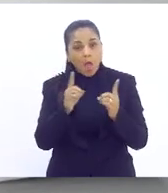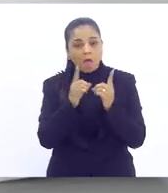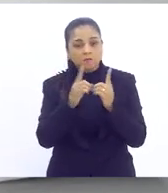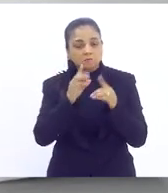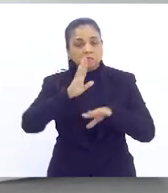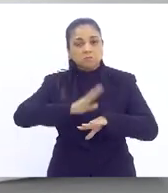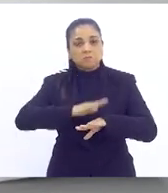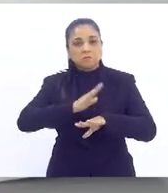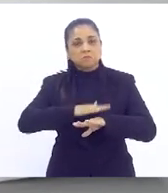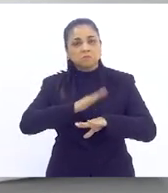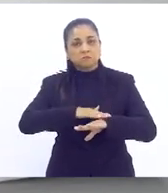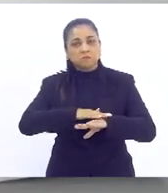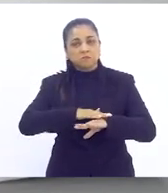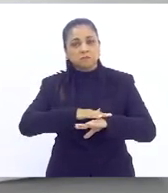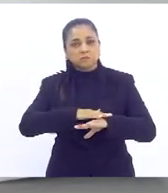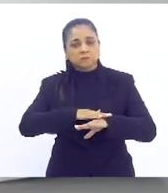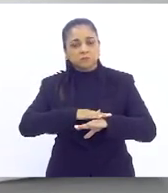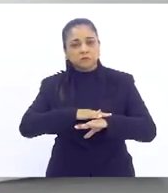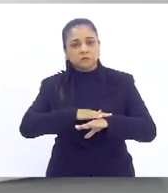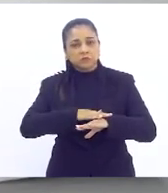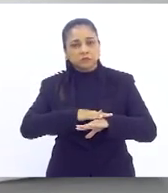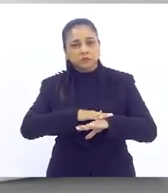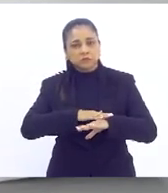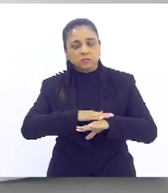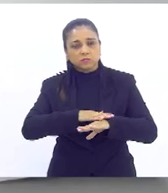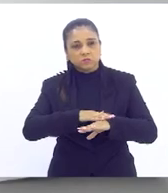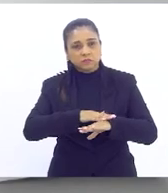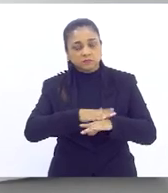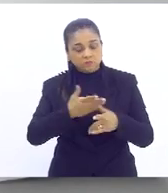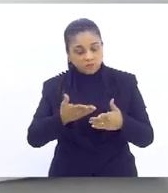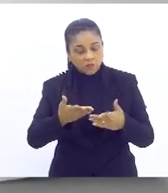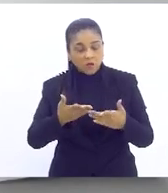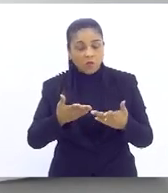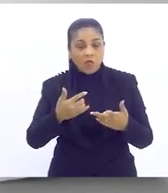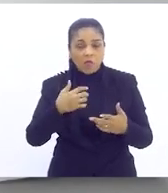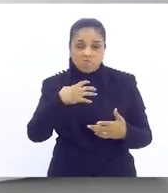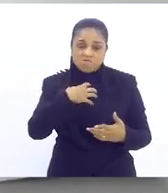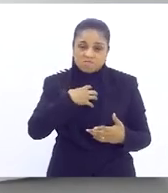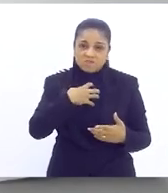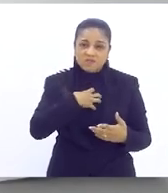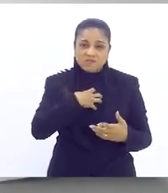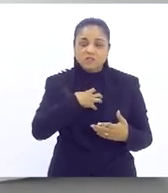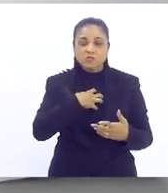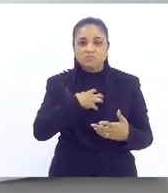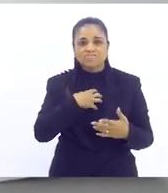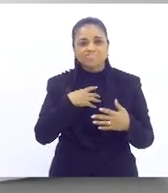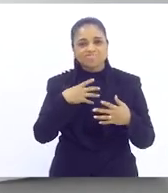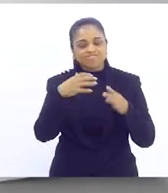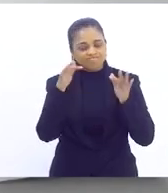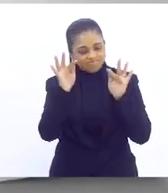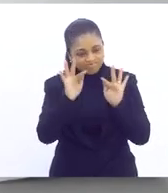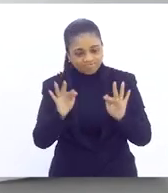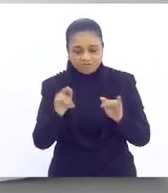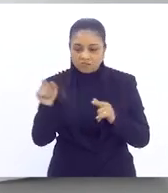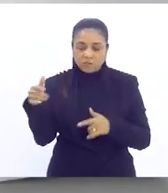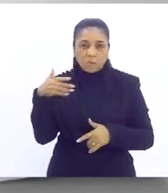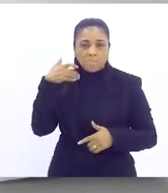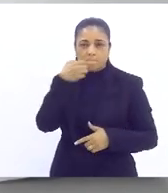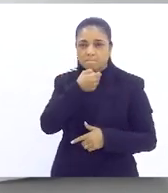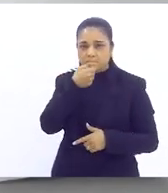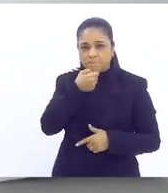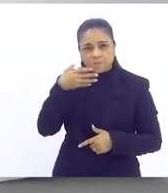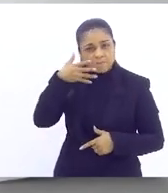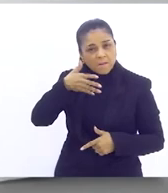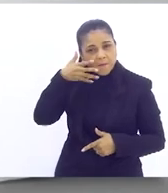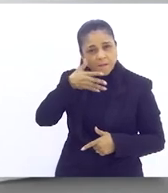sobre pena de ser vitimizada pela segunda vez Então me sinto muito contemplada só fala quando só